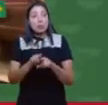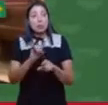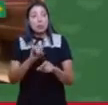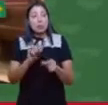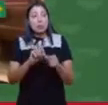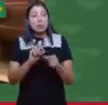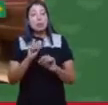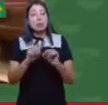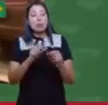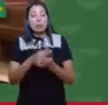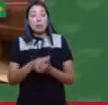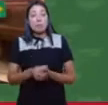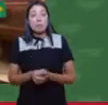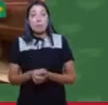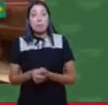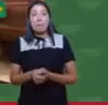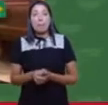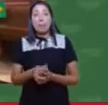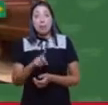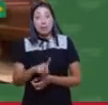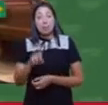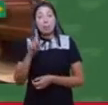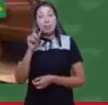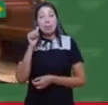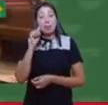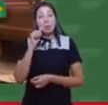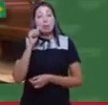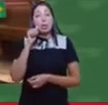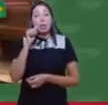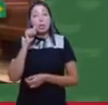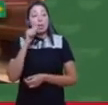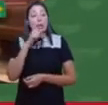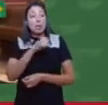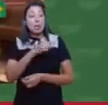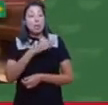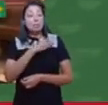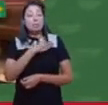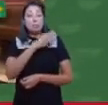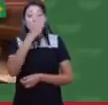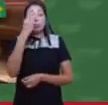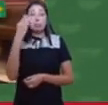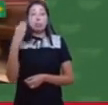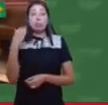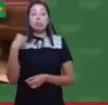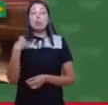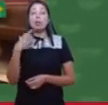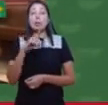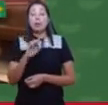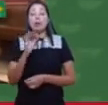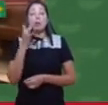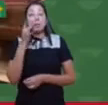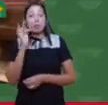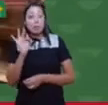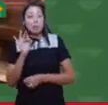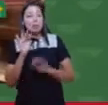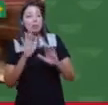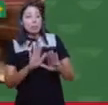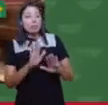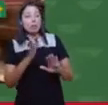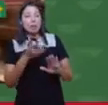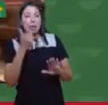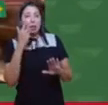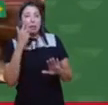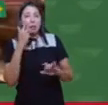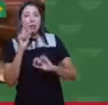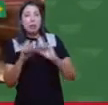caso da primeira-dama da França. Então, assim, o que a gente